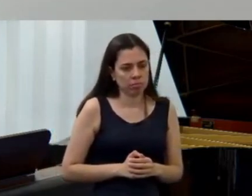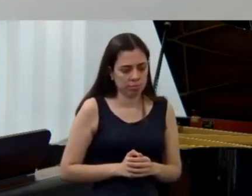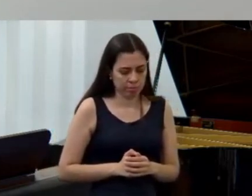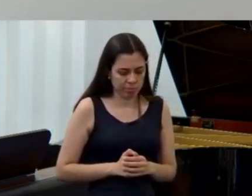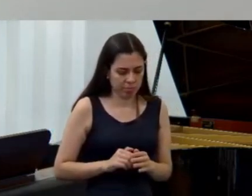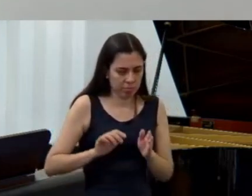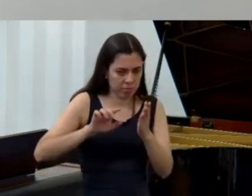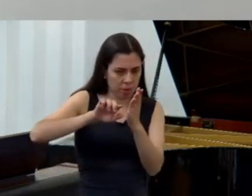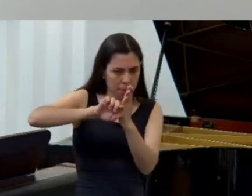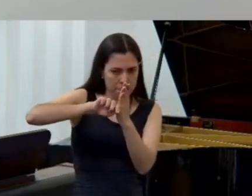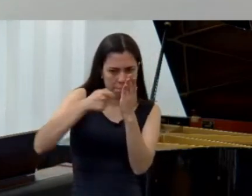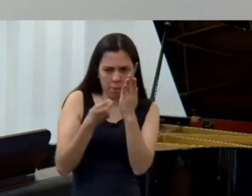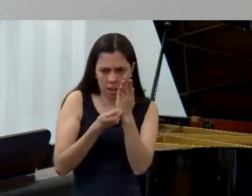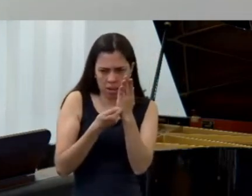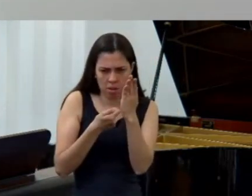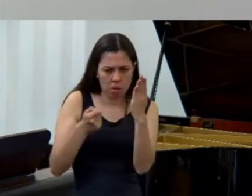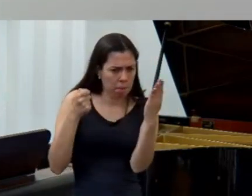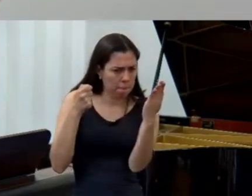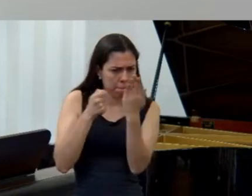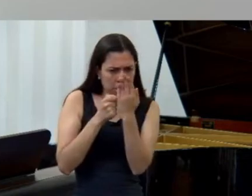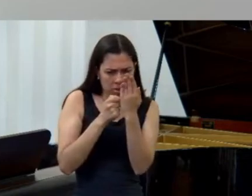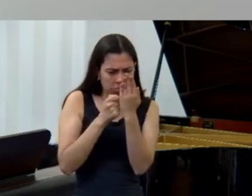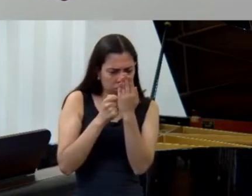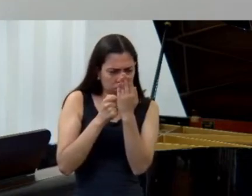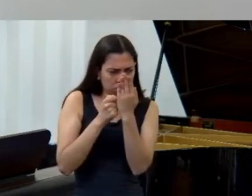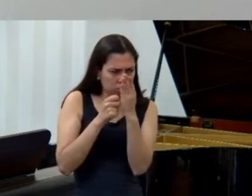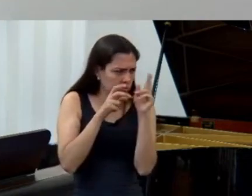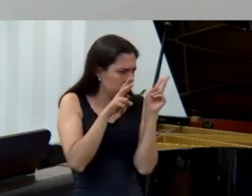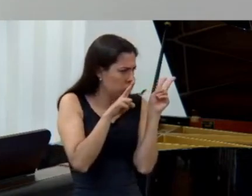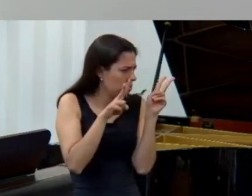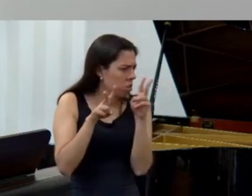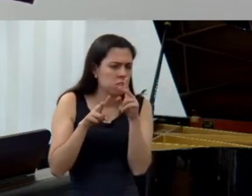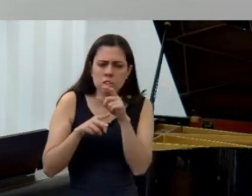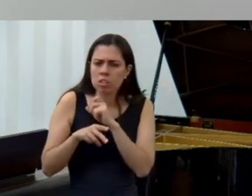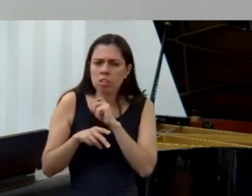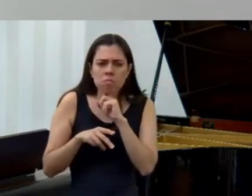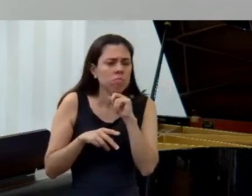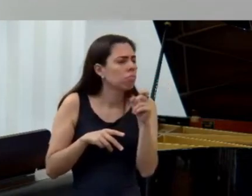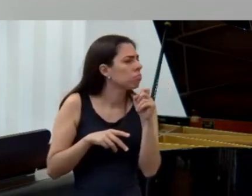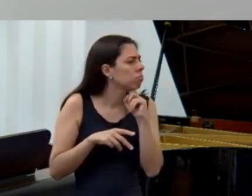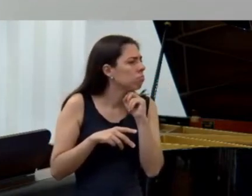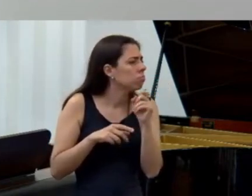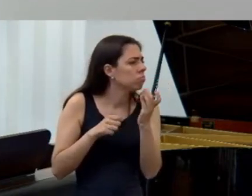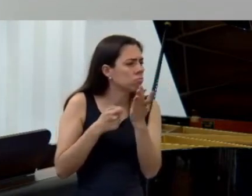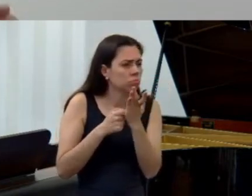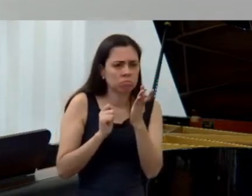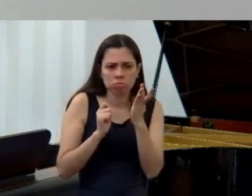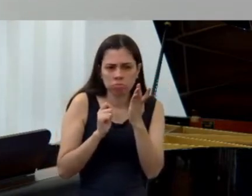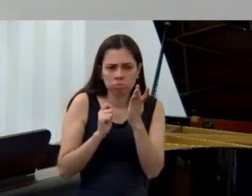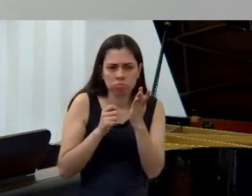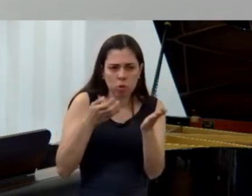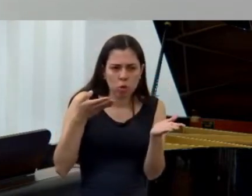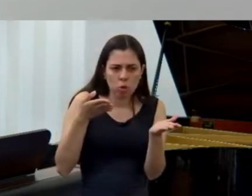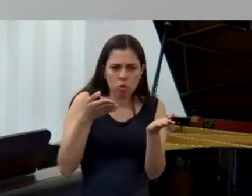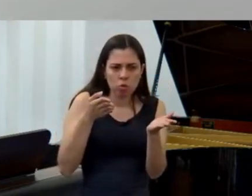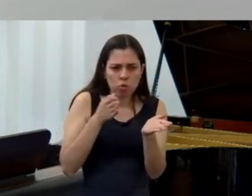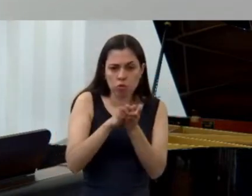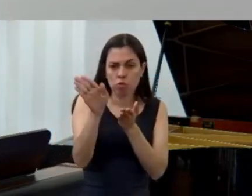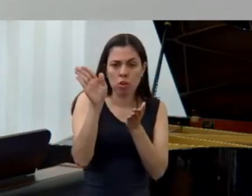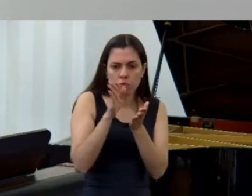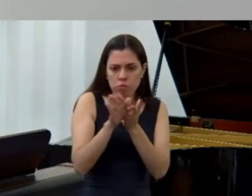me trancar dentro da minha casa, dentro do meu quarto. Não quero ver ninguém, não quero falar sobre isso. E isso é uma fuga.